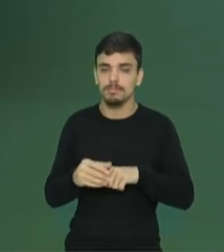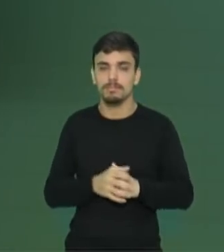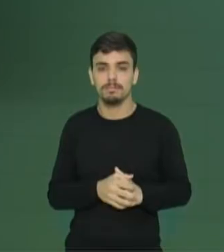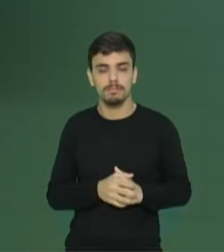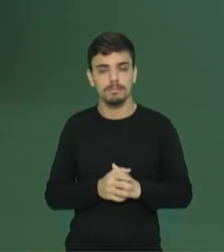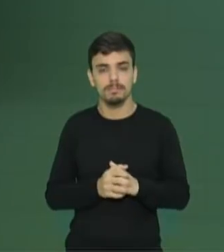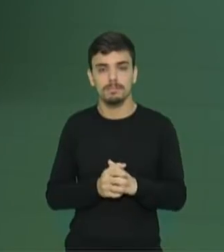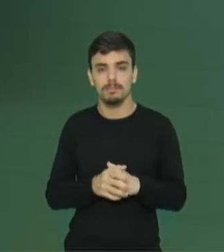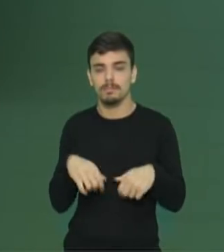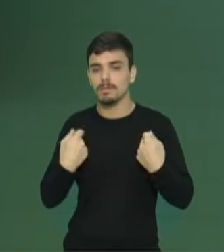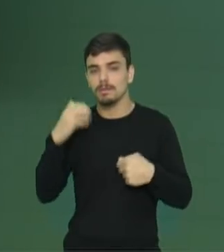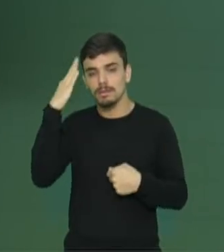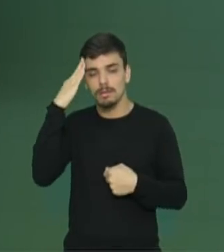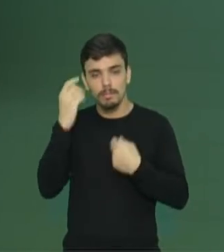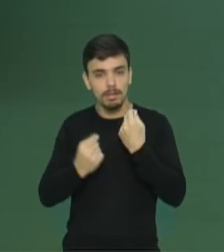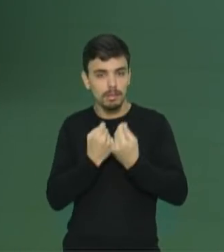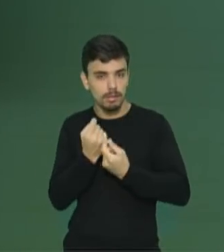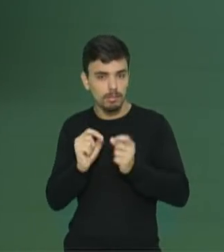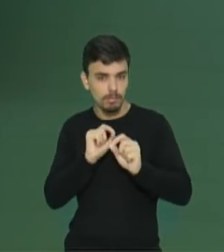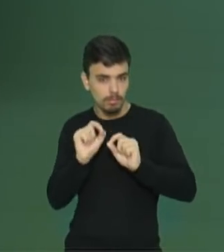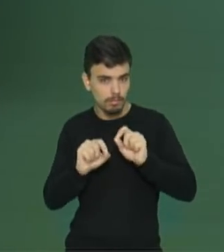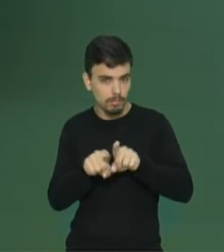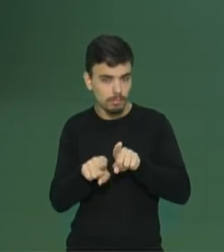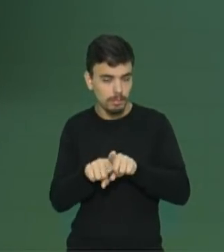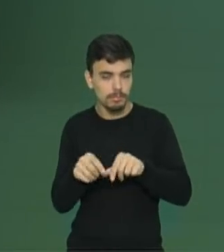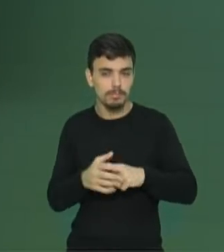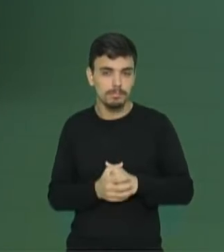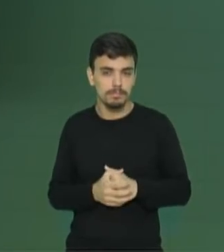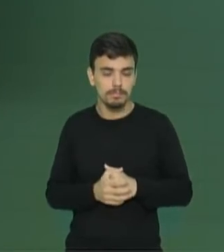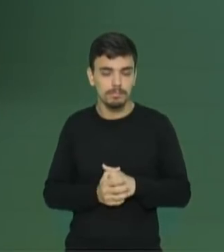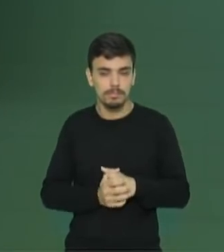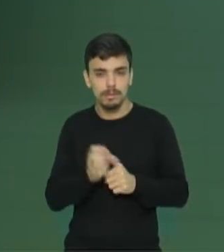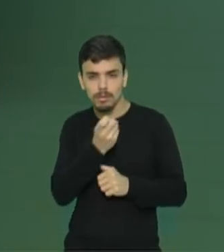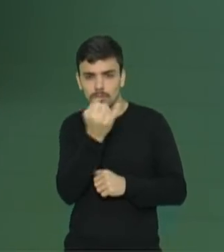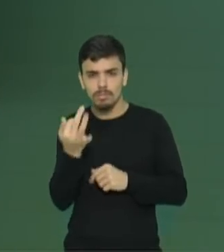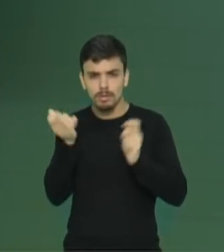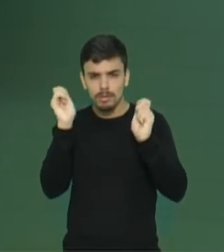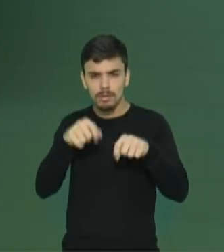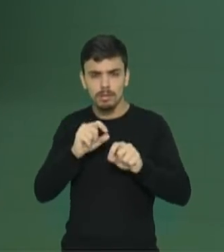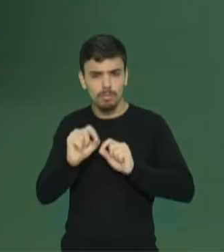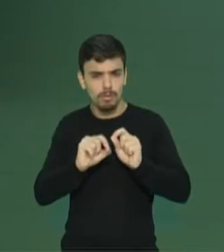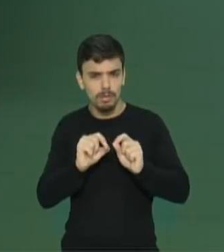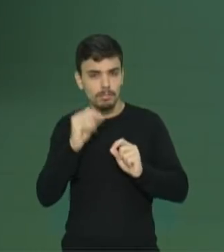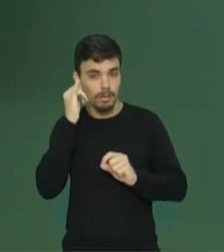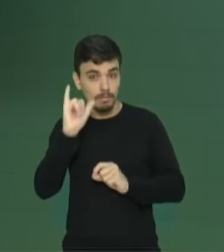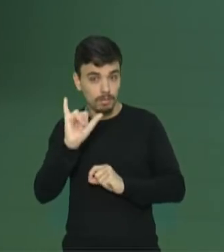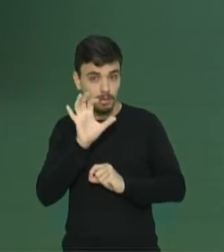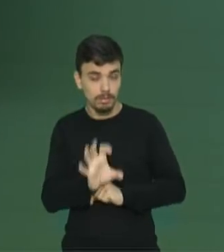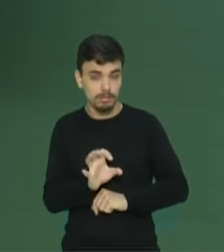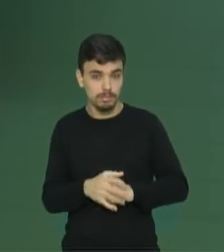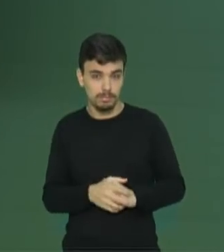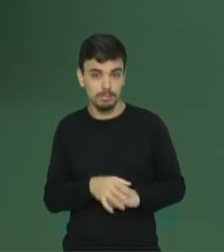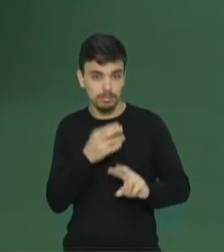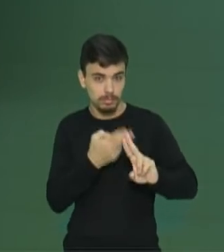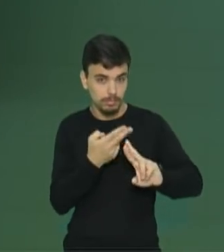Precisamos de muita sabedoria no uso dos recursos. Olha quanta sabedoria podemos para evitar isso e usar